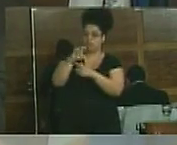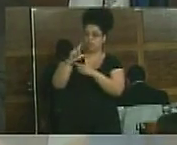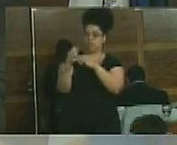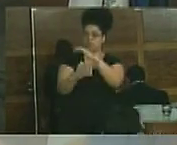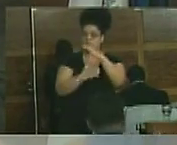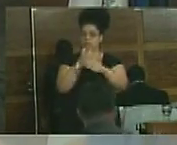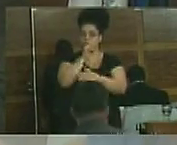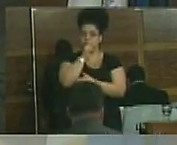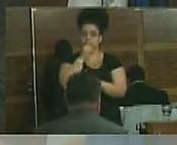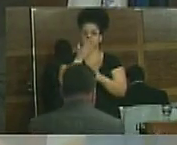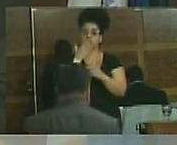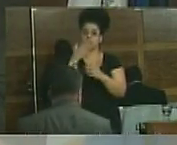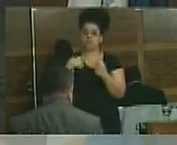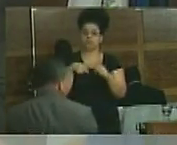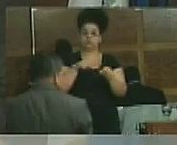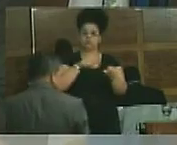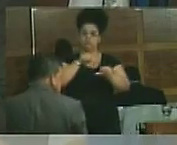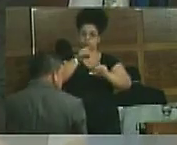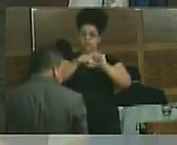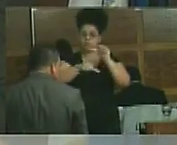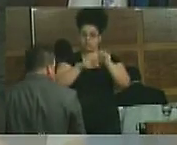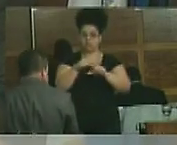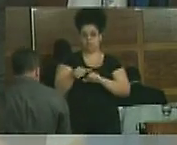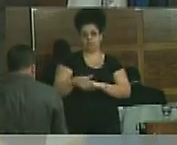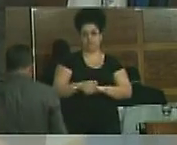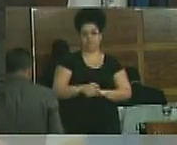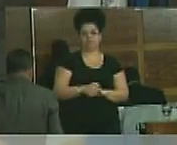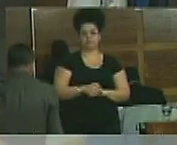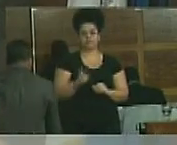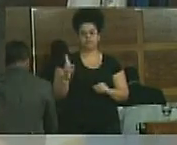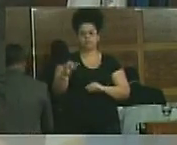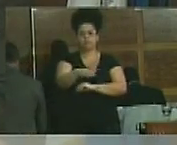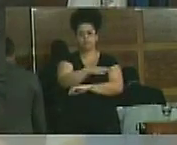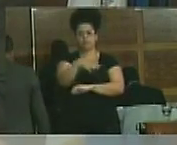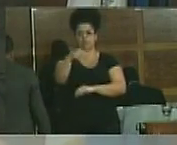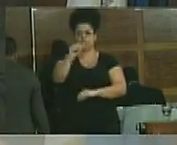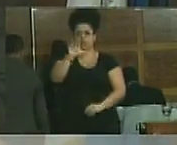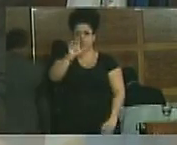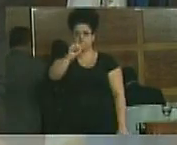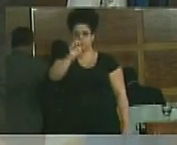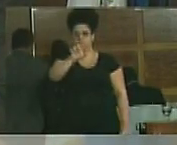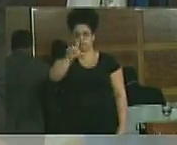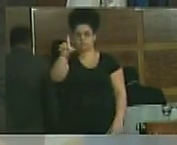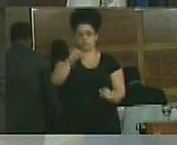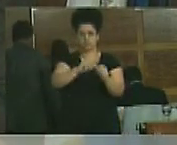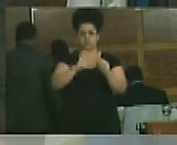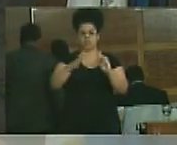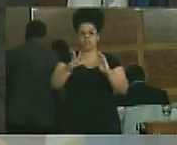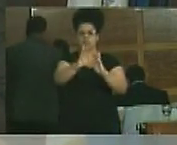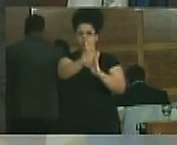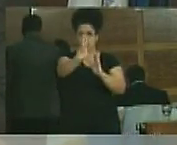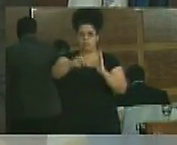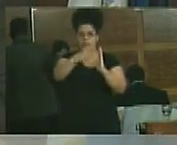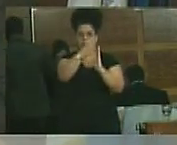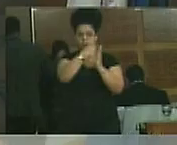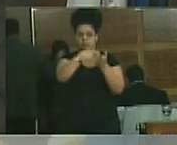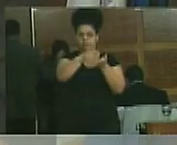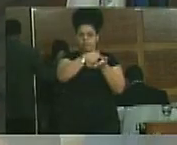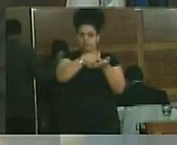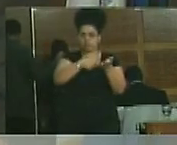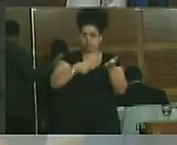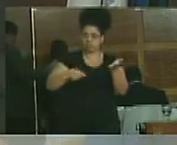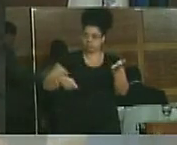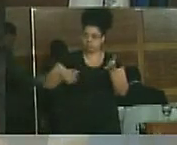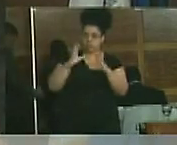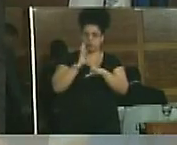outros postes que a gente vê caindo aí, igual lá na rua Macaé, fizemos até abaixo assinado, o nosso amigo Edmilson, que trabalha